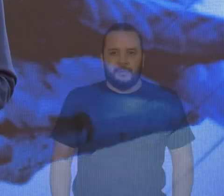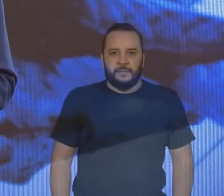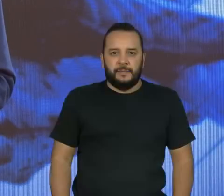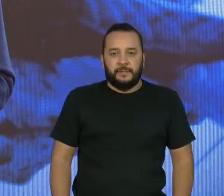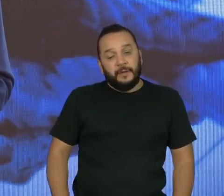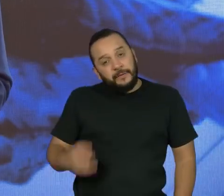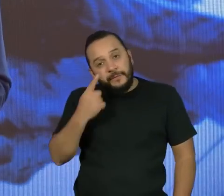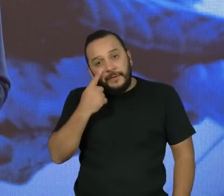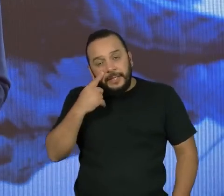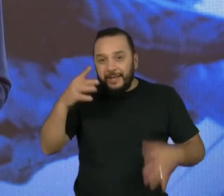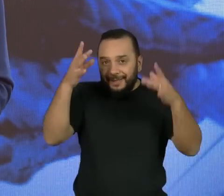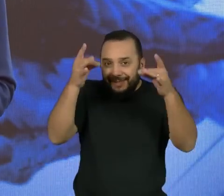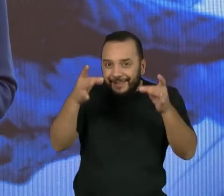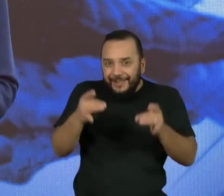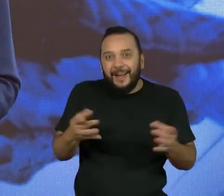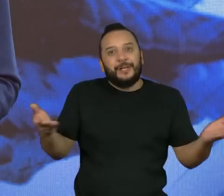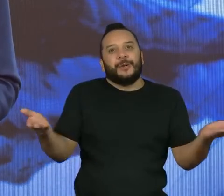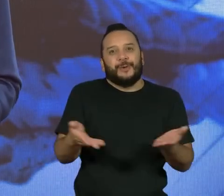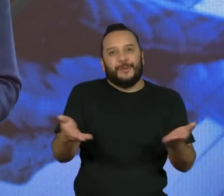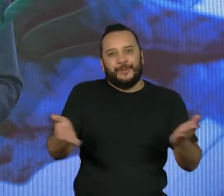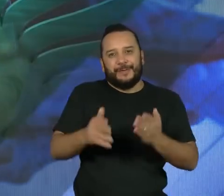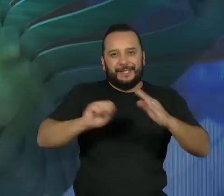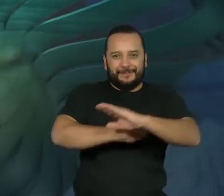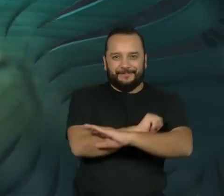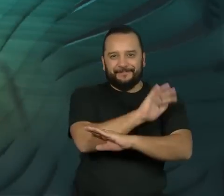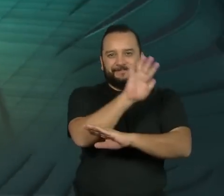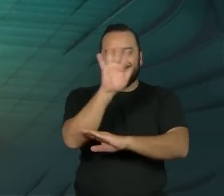Veja os detalhes do programa de hoje.